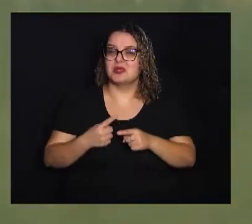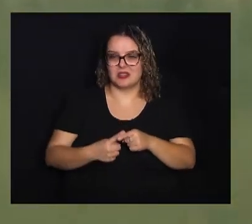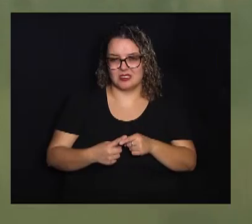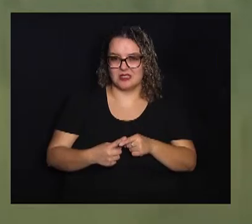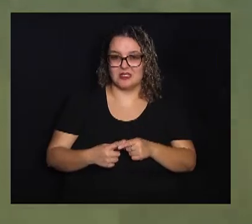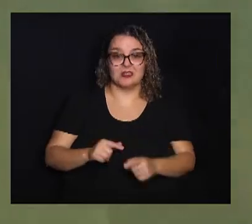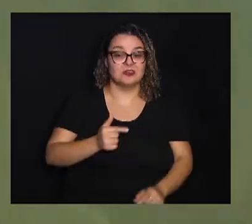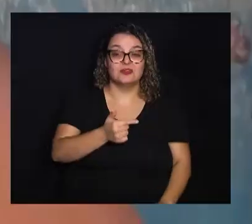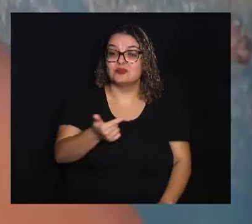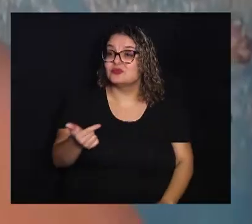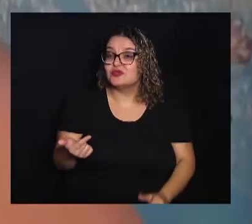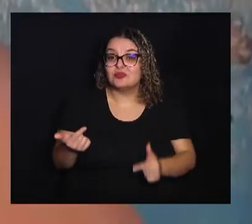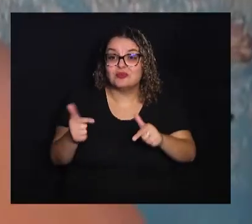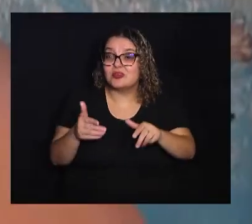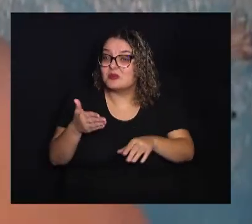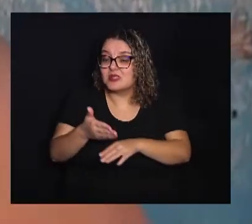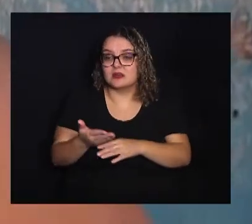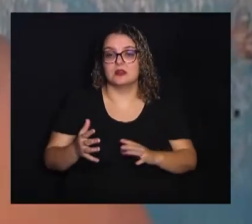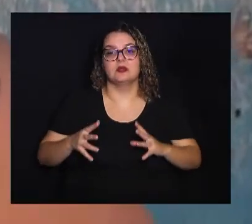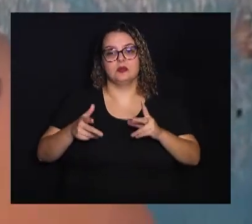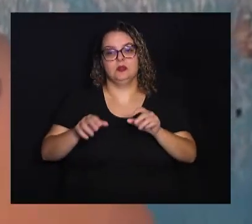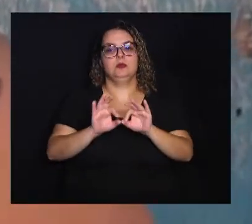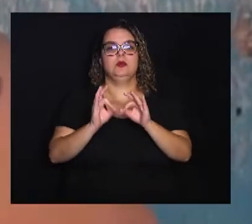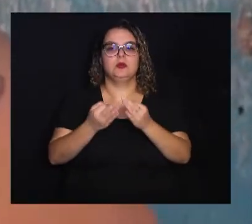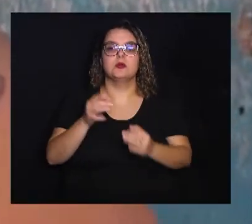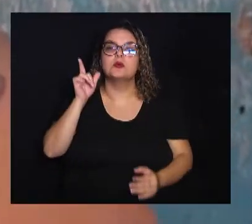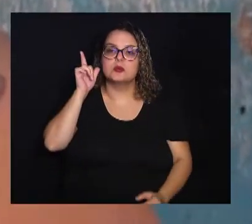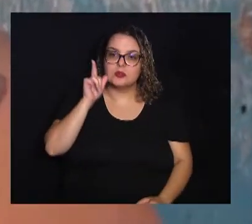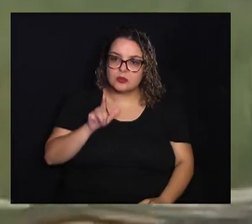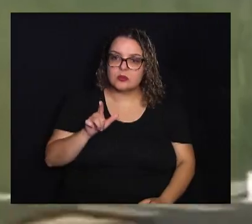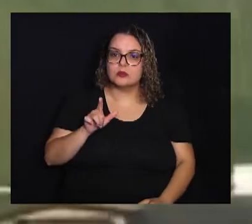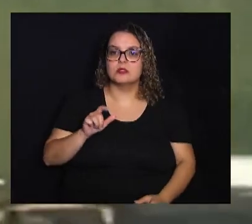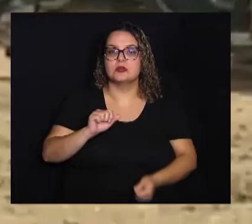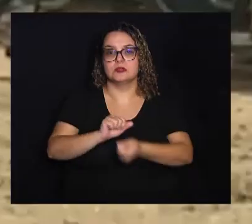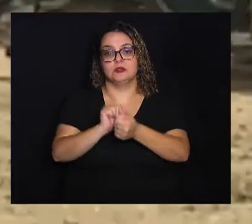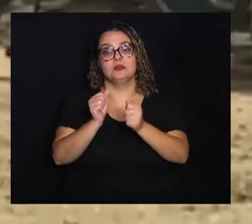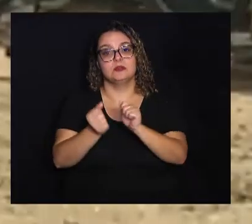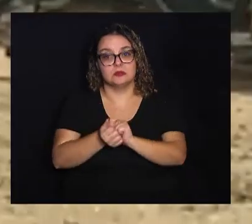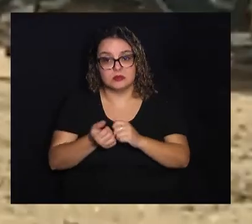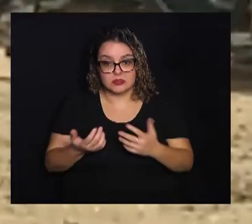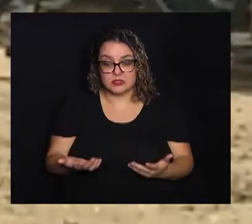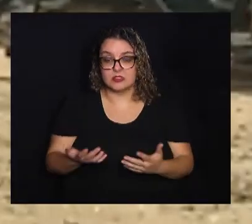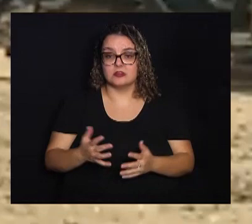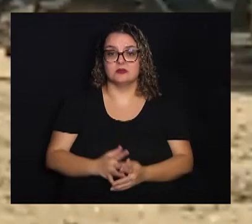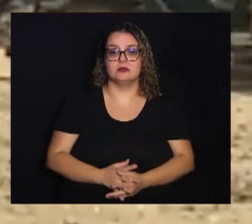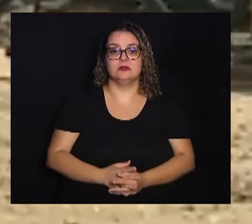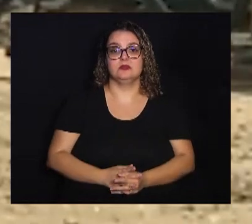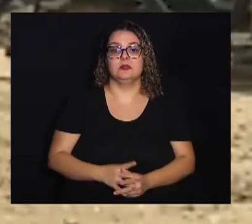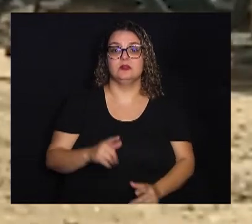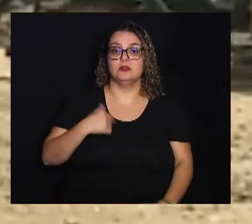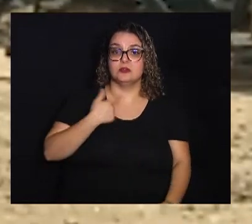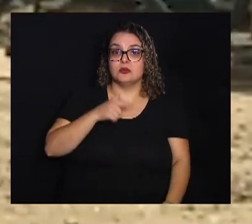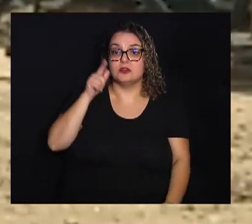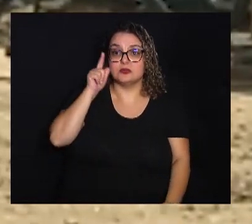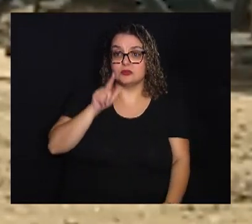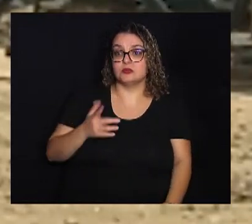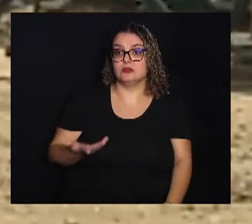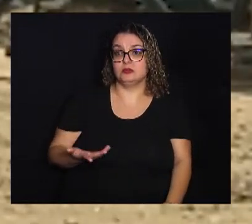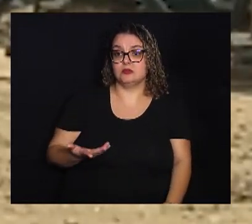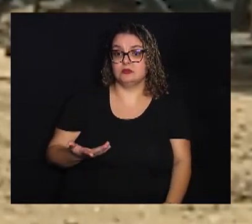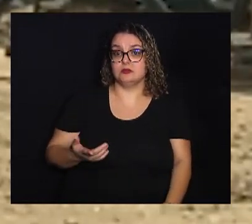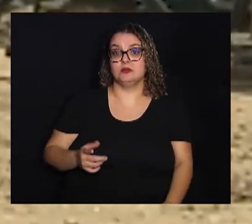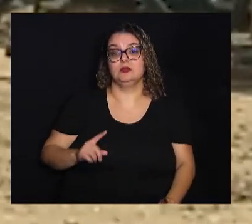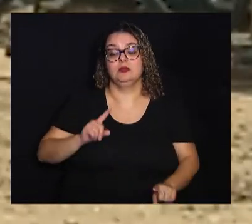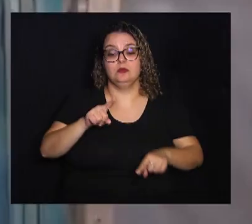gente não tinha para onde ir. Até que todas as famílias conseguissem se enquadrar, a gente conseguiu ir para uma